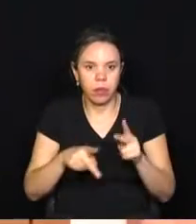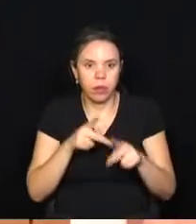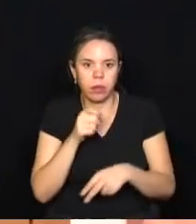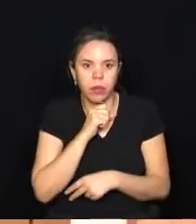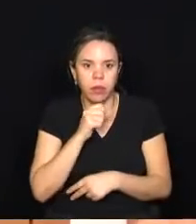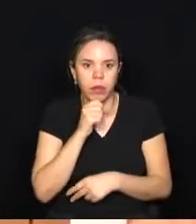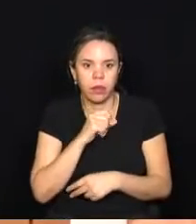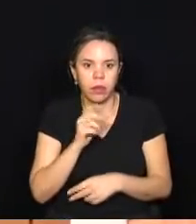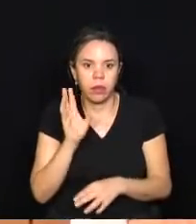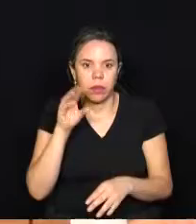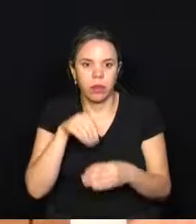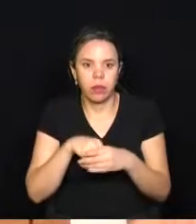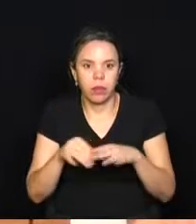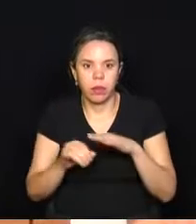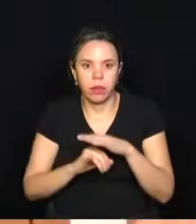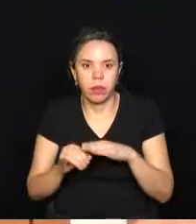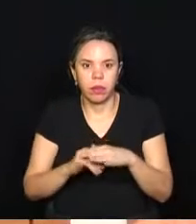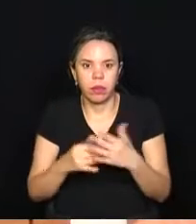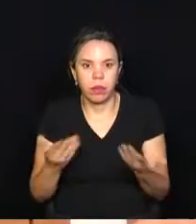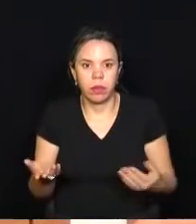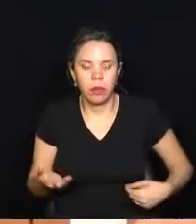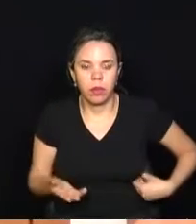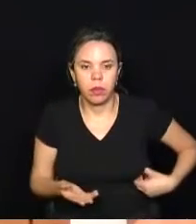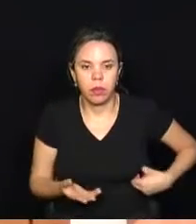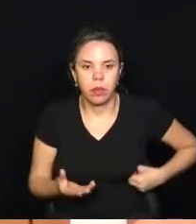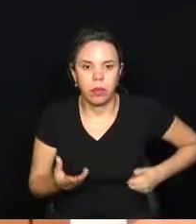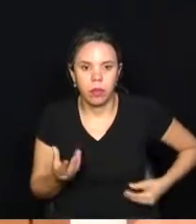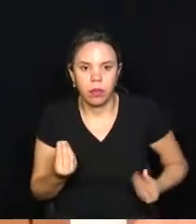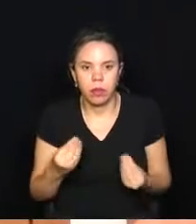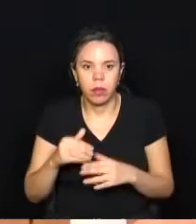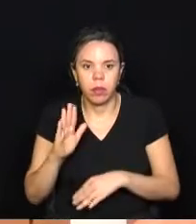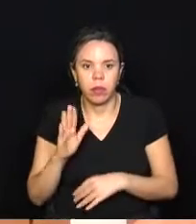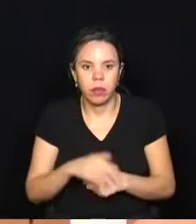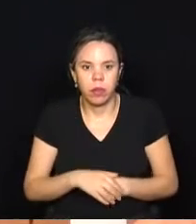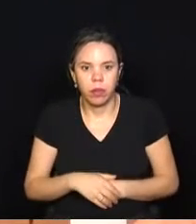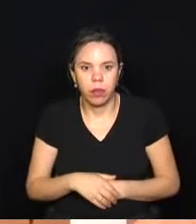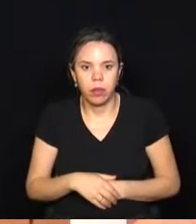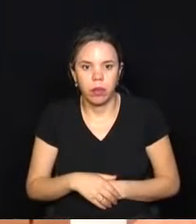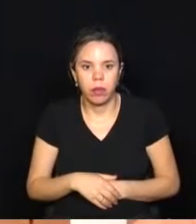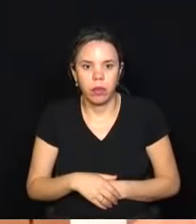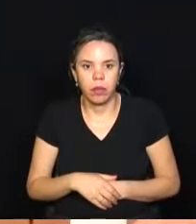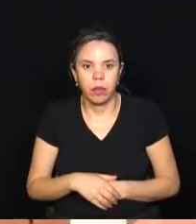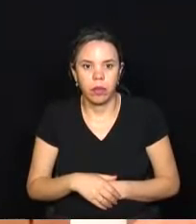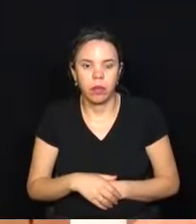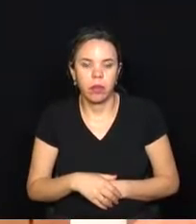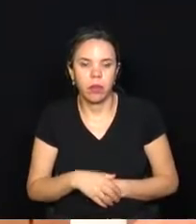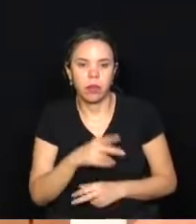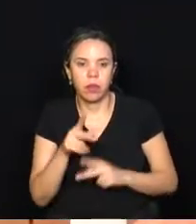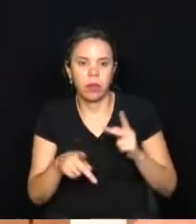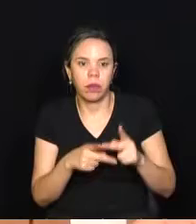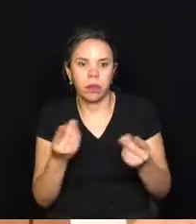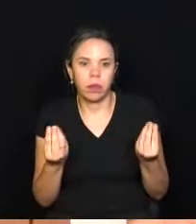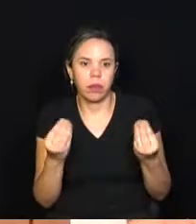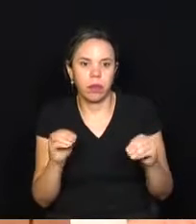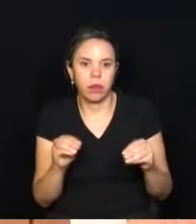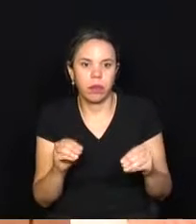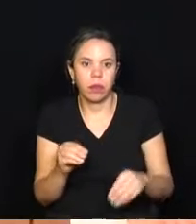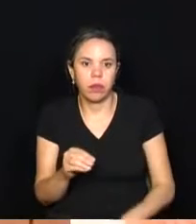tá, dentro de uma instituição, ela é muito maior daquela que se colocam as pessoas, né?